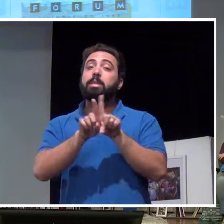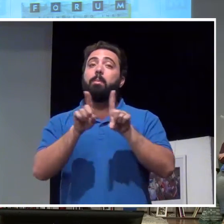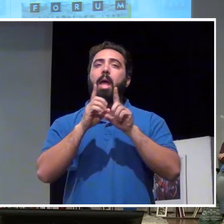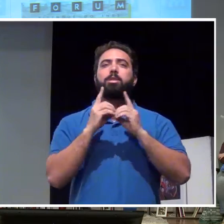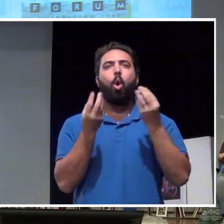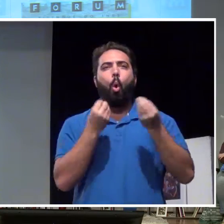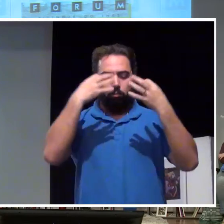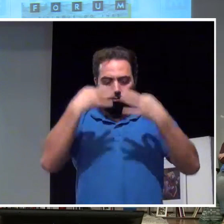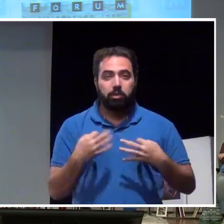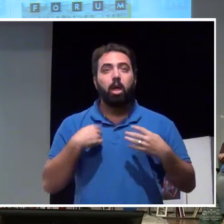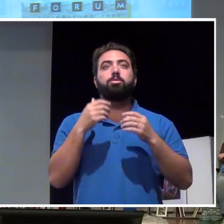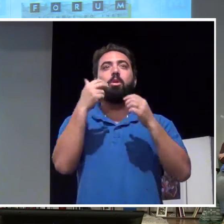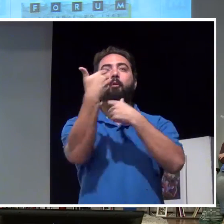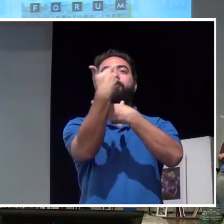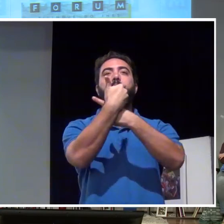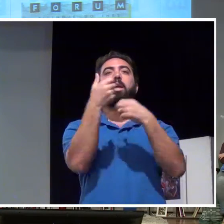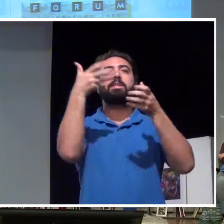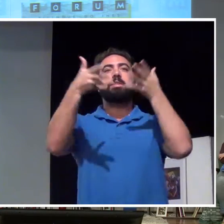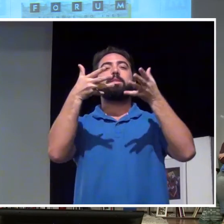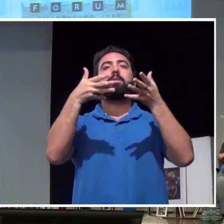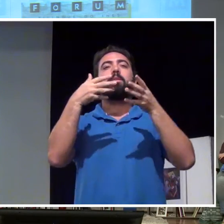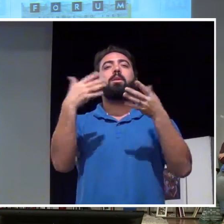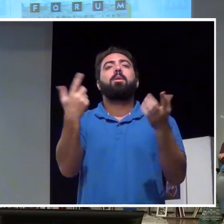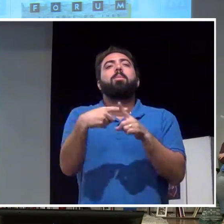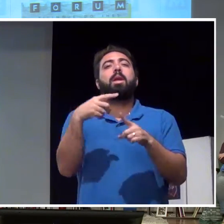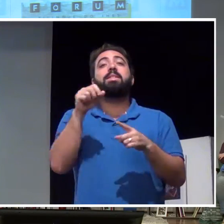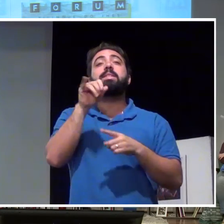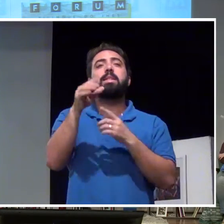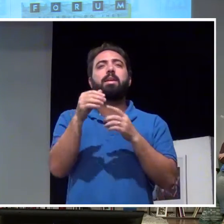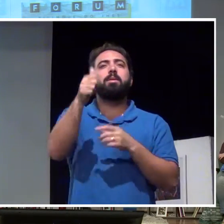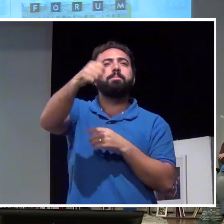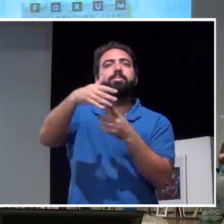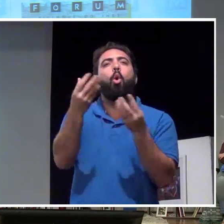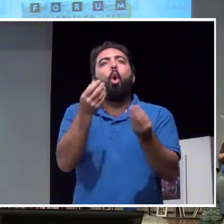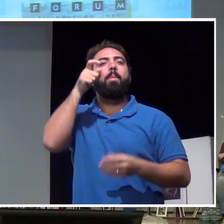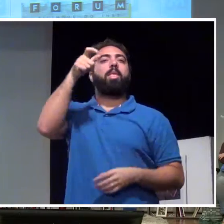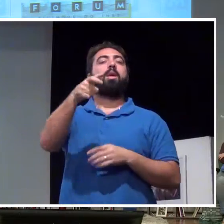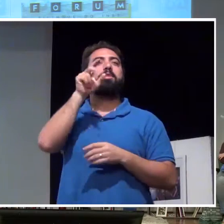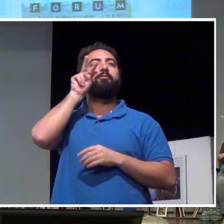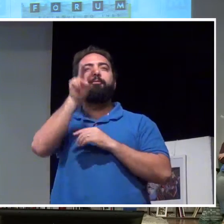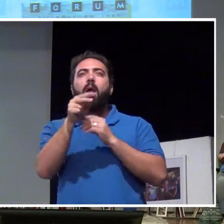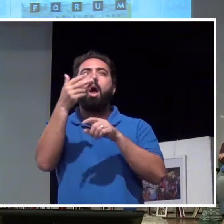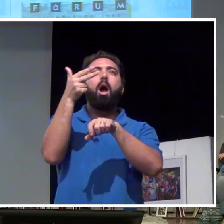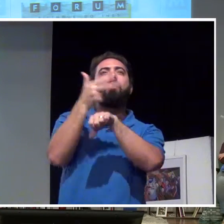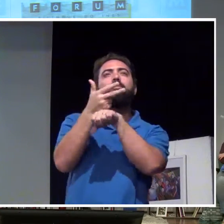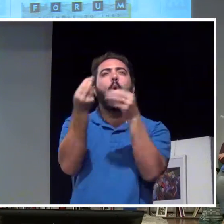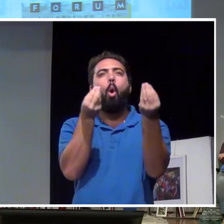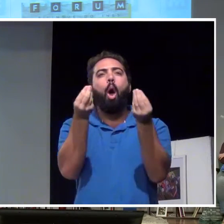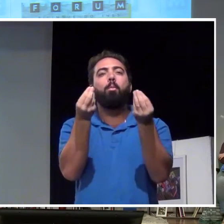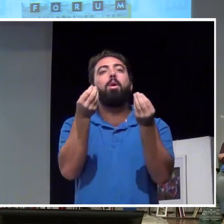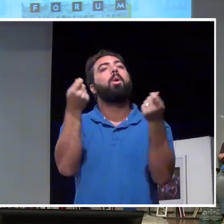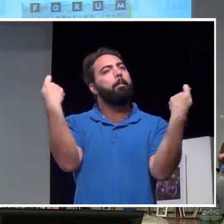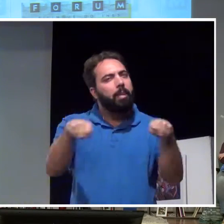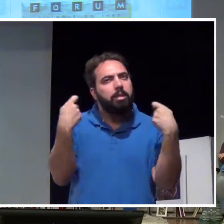vai ver, quem vai ler esse vídeo? Ninguém. Porque, se ele não conseguir transmitir uma empatia, um diálogo, provocar o leitor